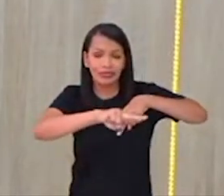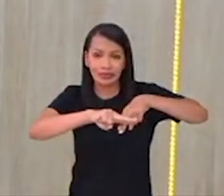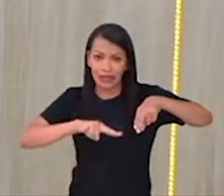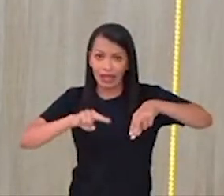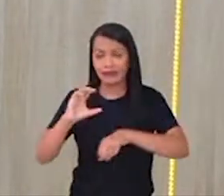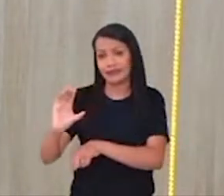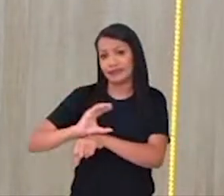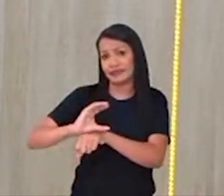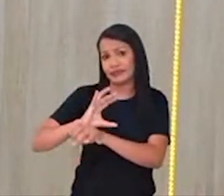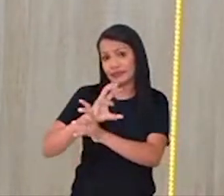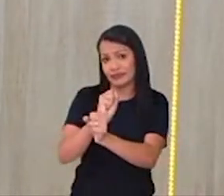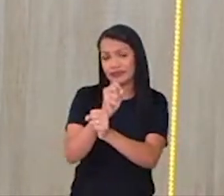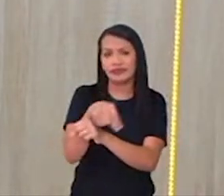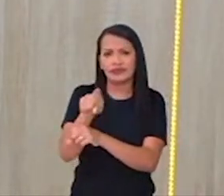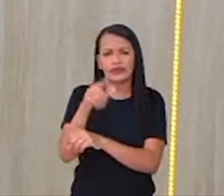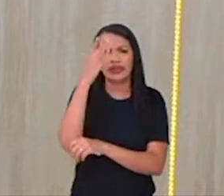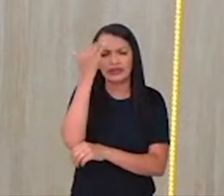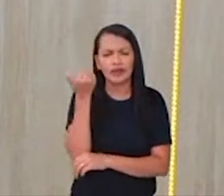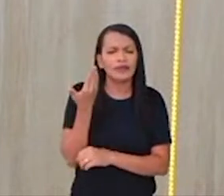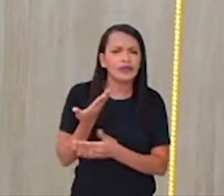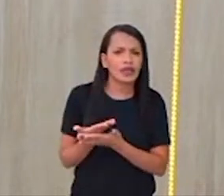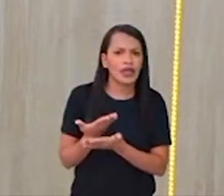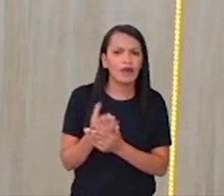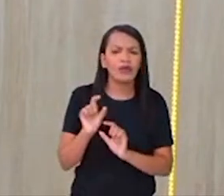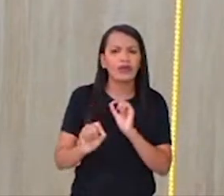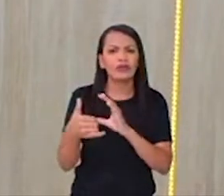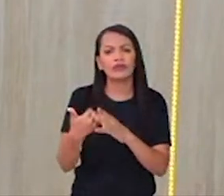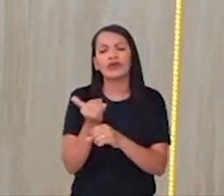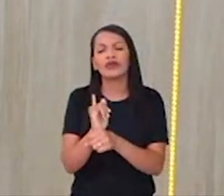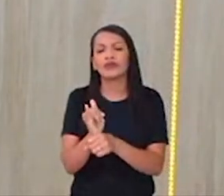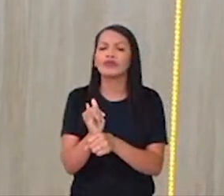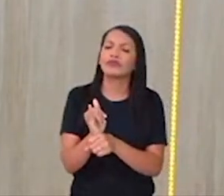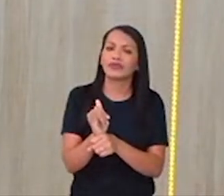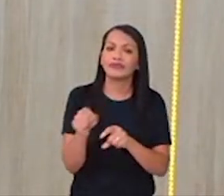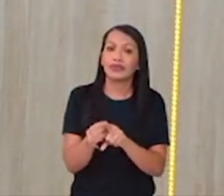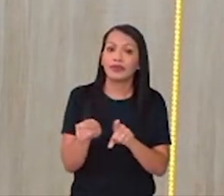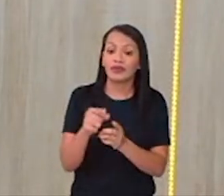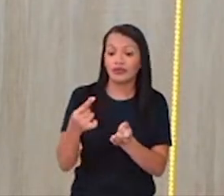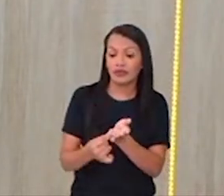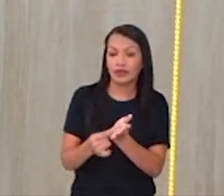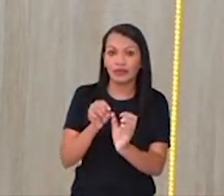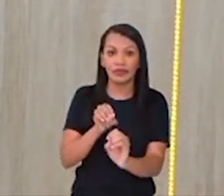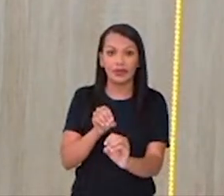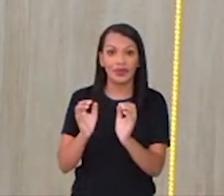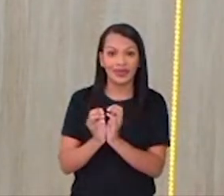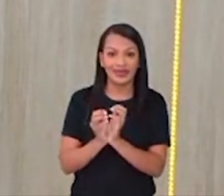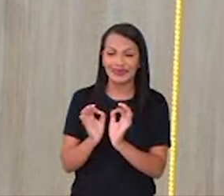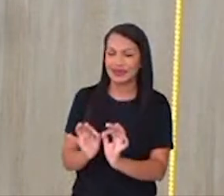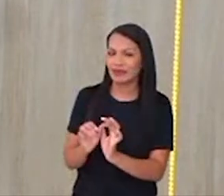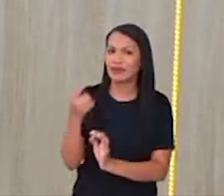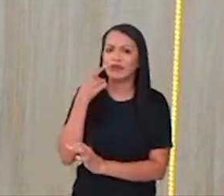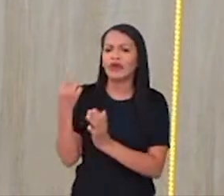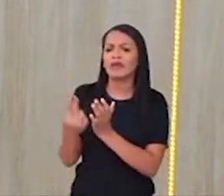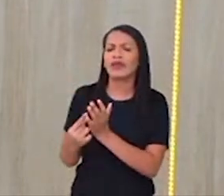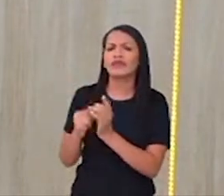Nossas aulas, como vocês sabem, estão disponíveis tanto no nosso canal do YouTube quanto no nosso aplicativo Educa Recife.